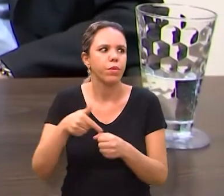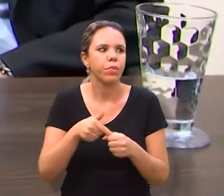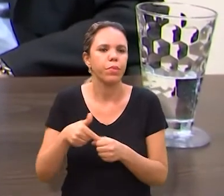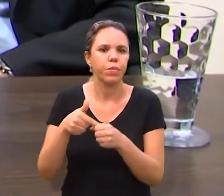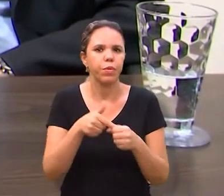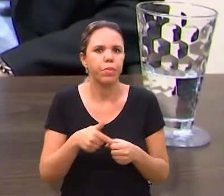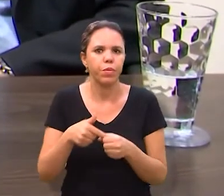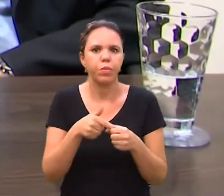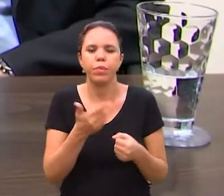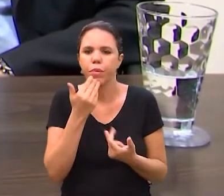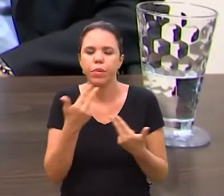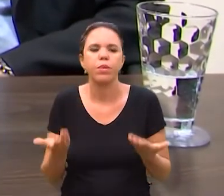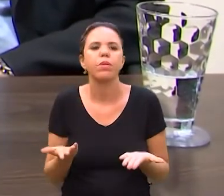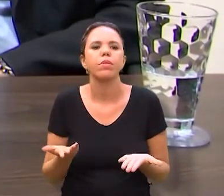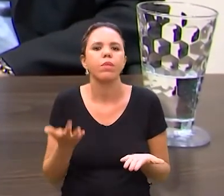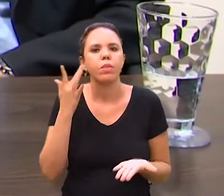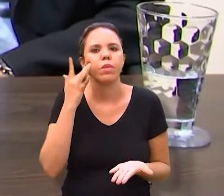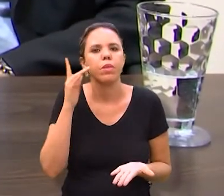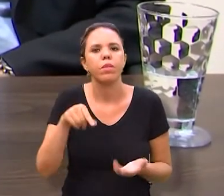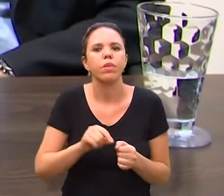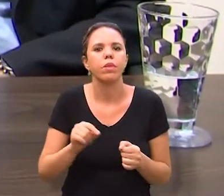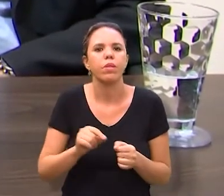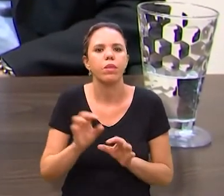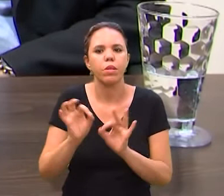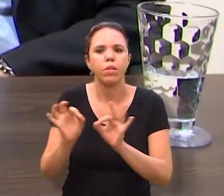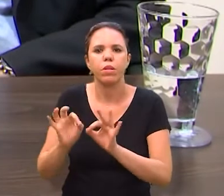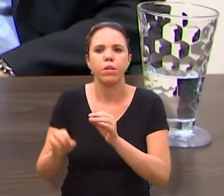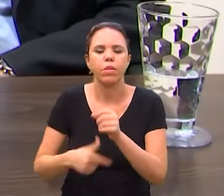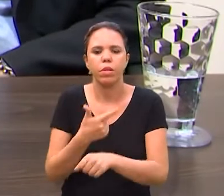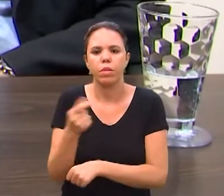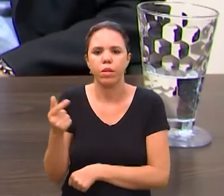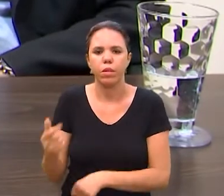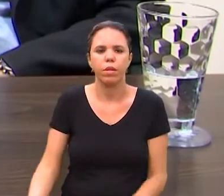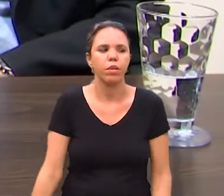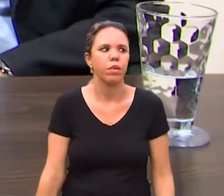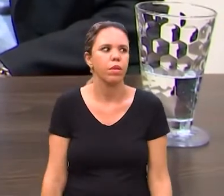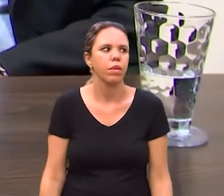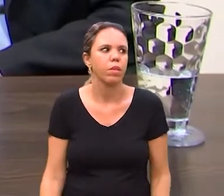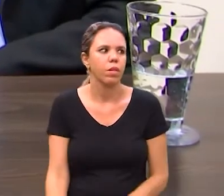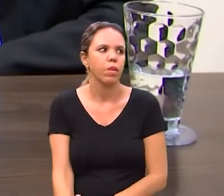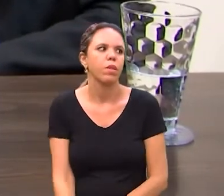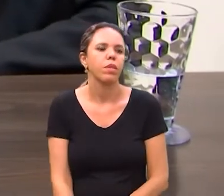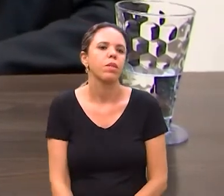do combustível, alimentação. E aí, como é que faz para se planejar para 2022?